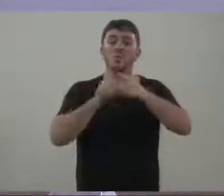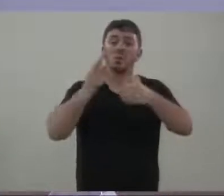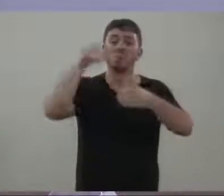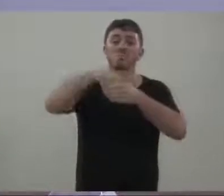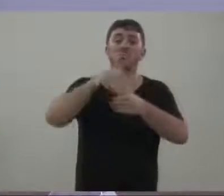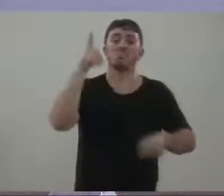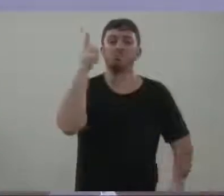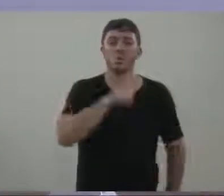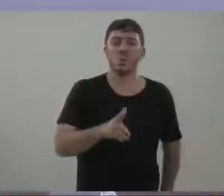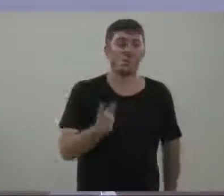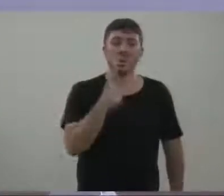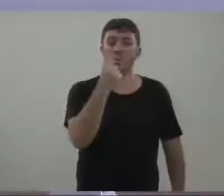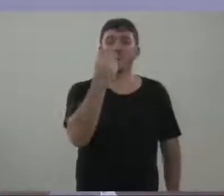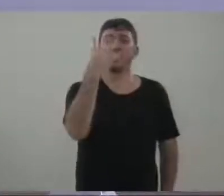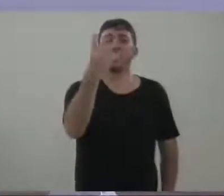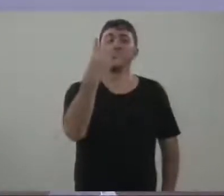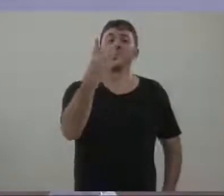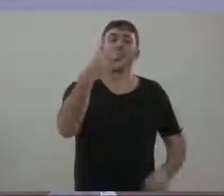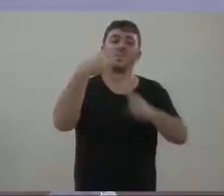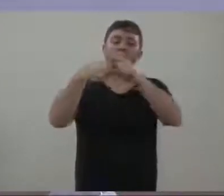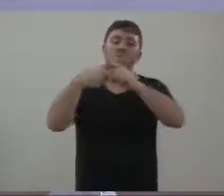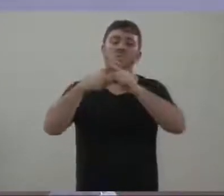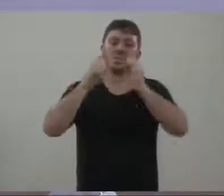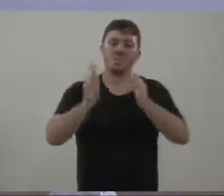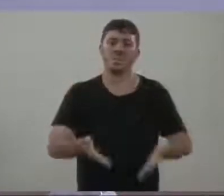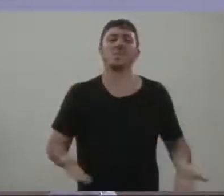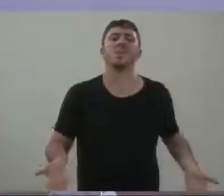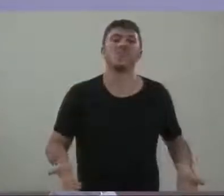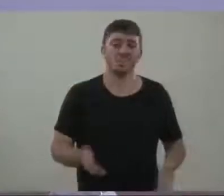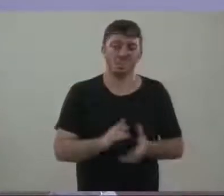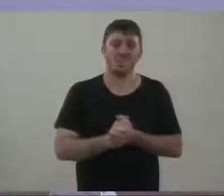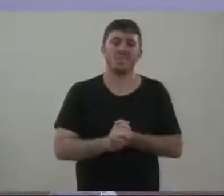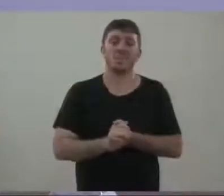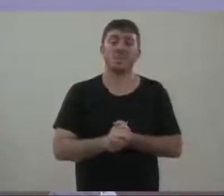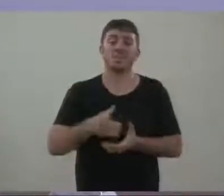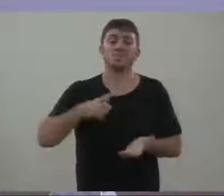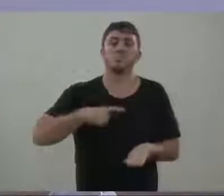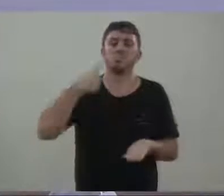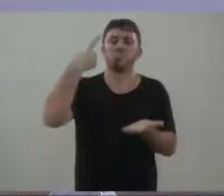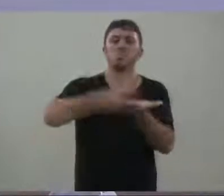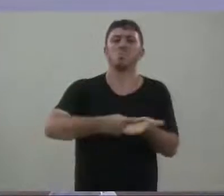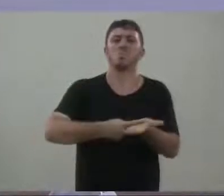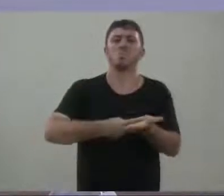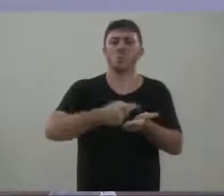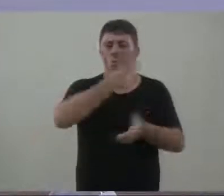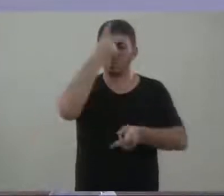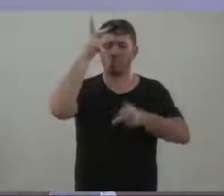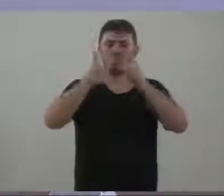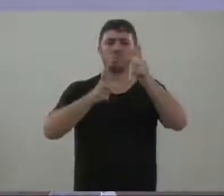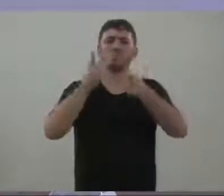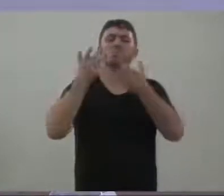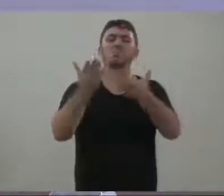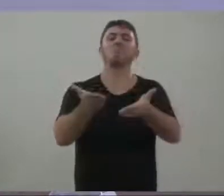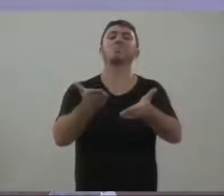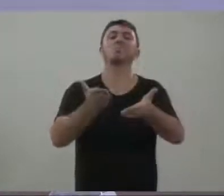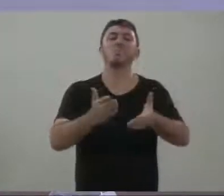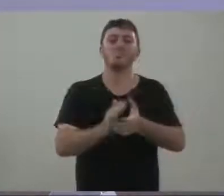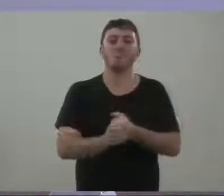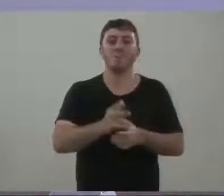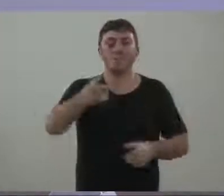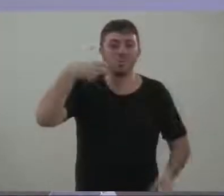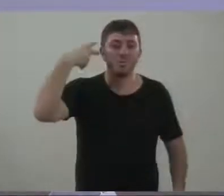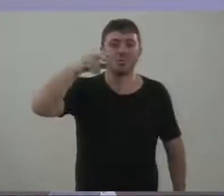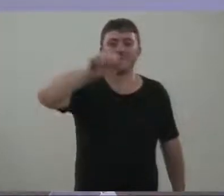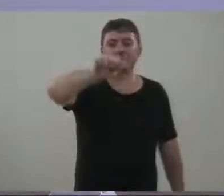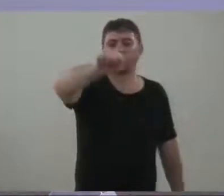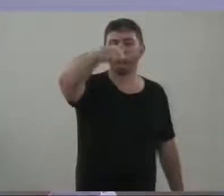não. 4 mandatos. Compromisso com o povo. Vereadora Ana Genesini, é isso mesmo. Isso